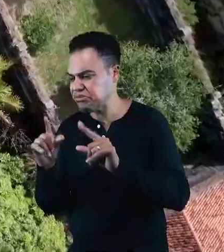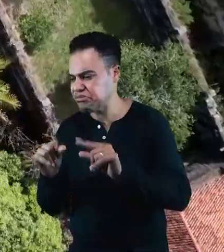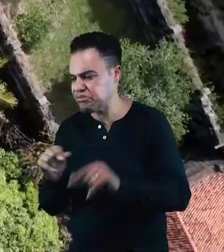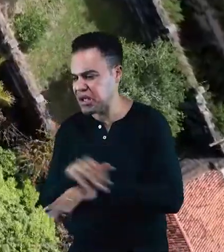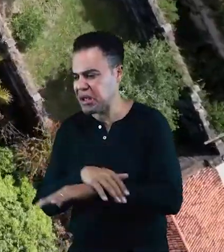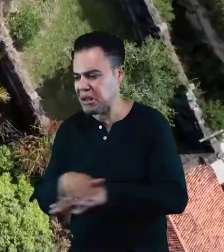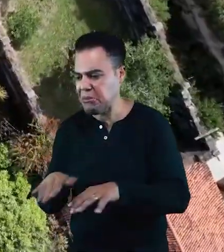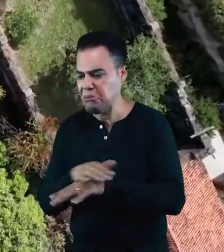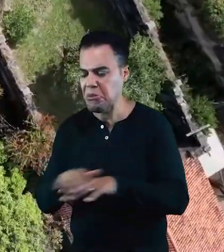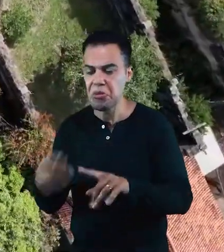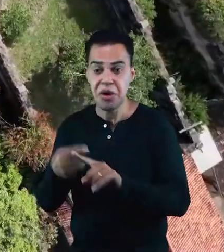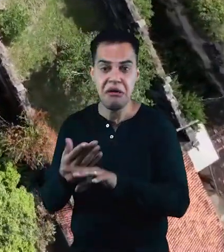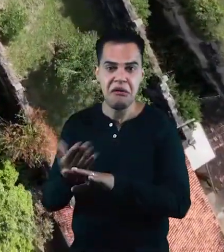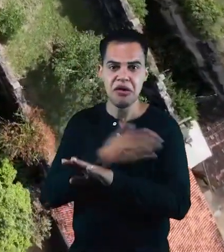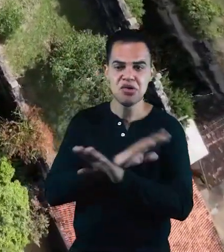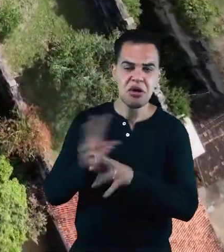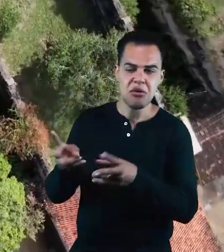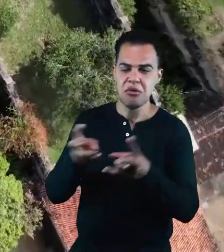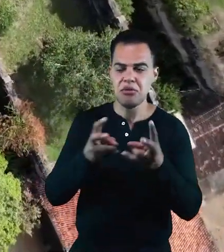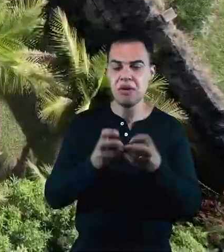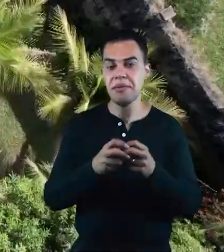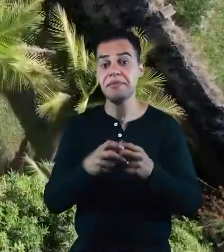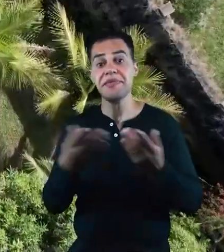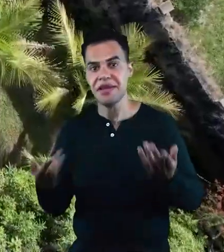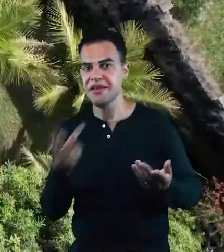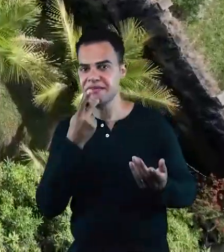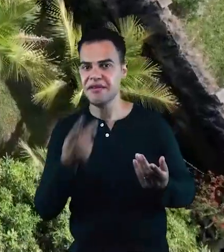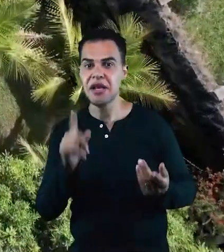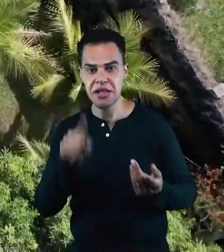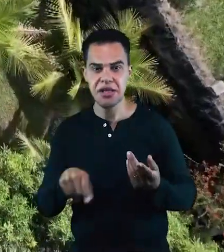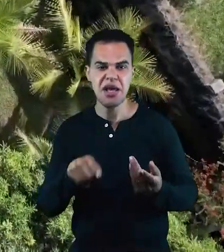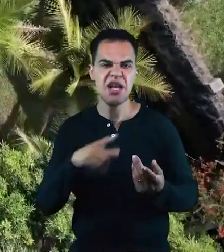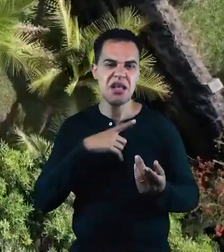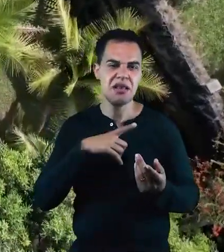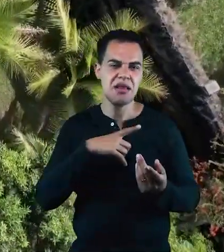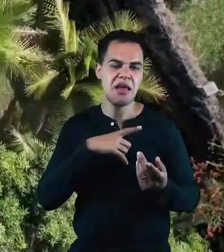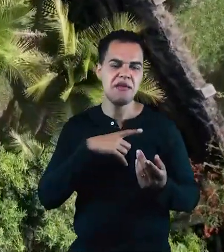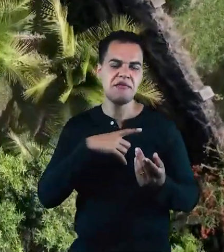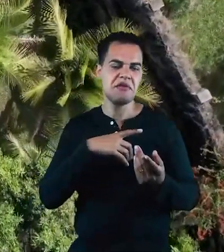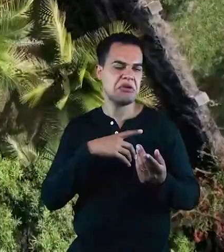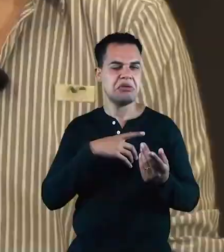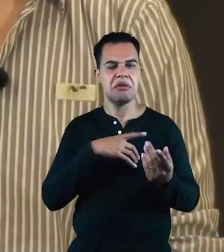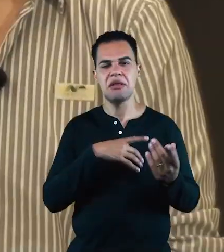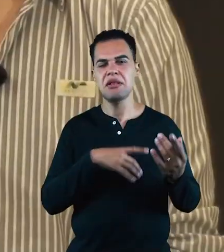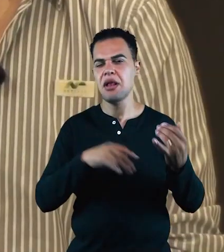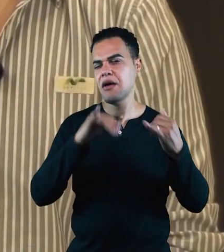que ele teve um caso com a princesa Maria, filha de